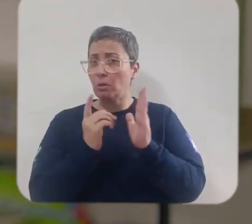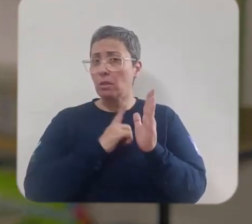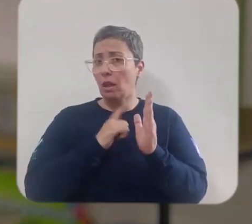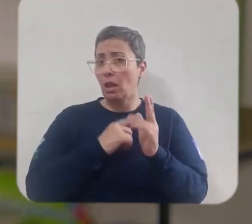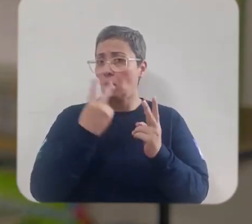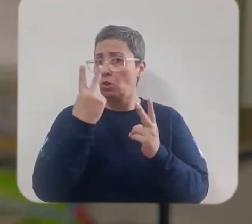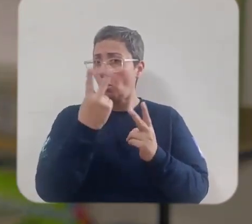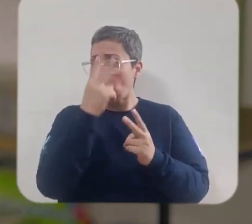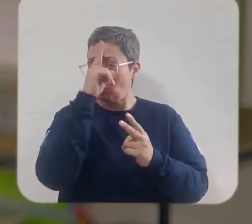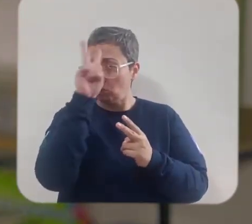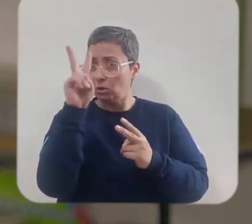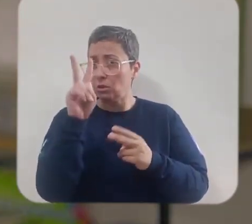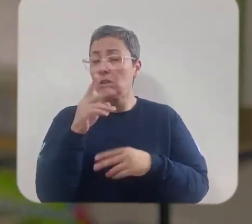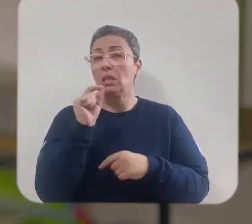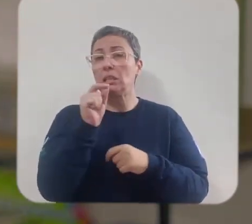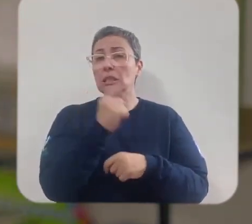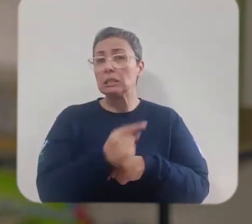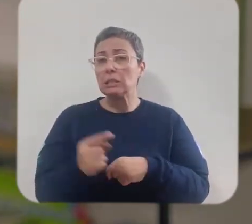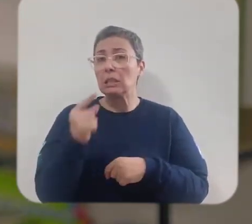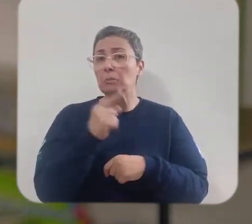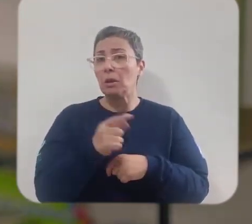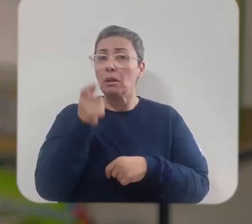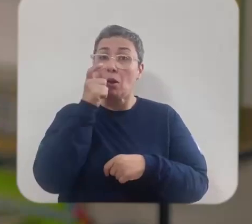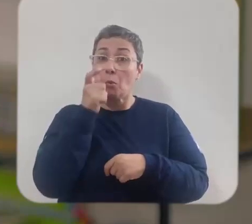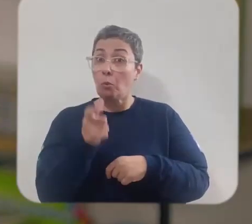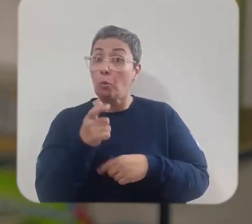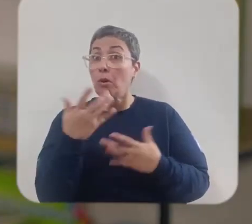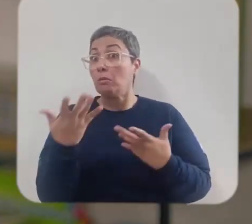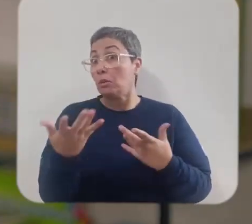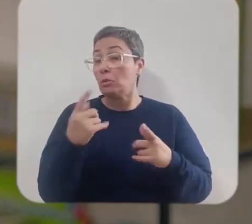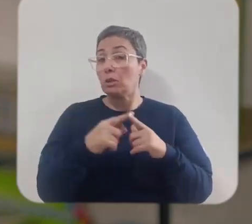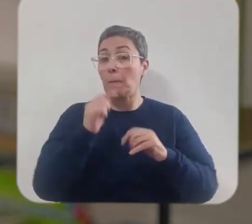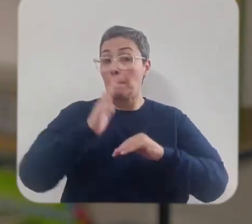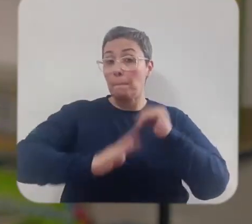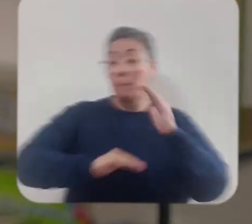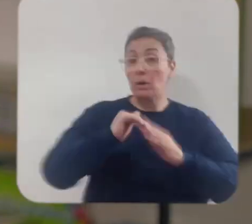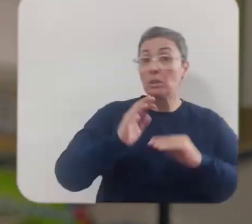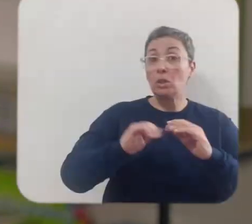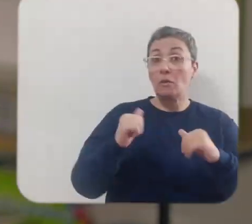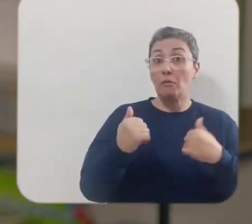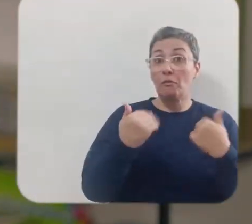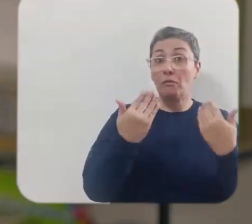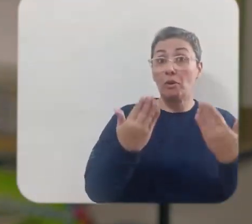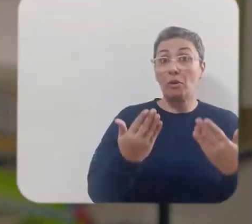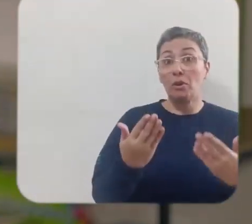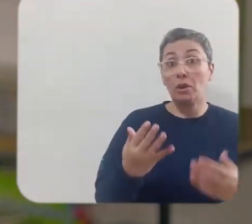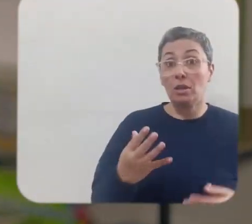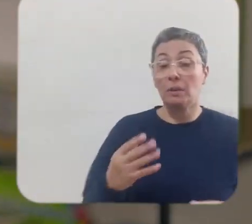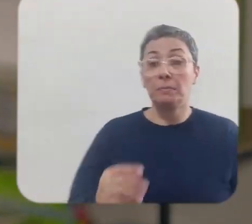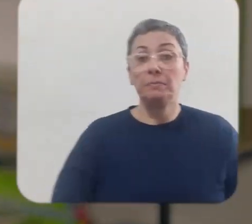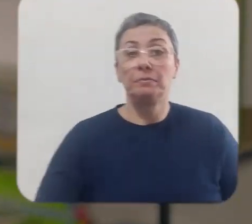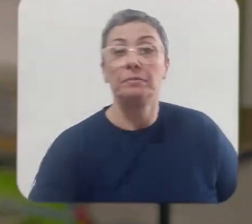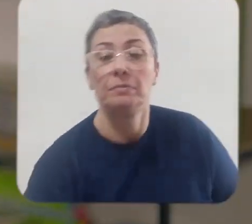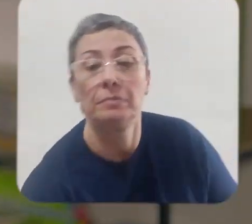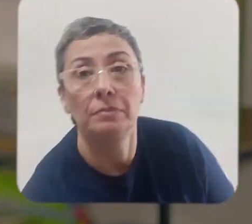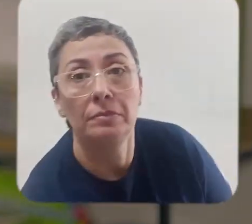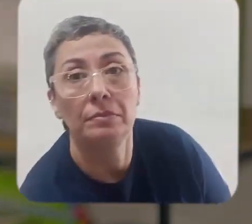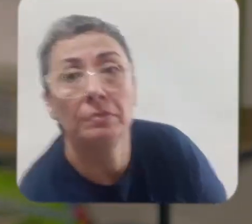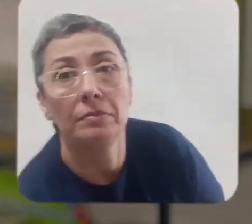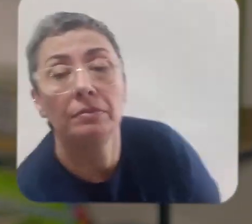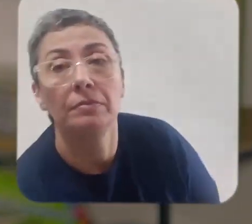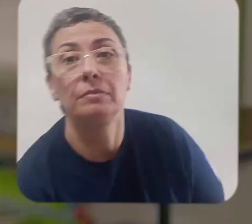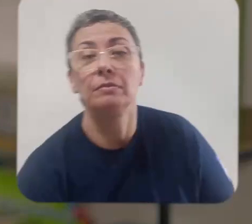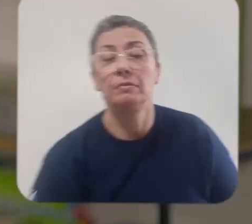poderíamos ter 2 dias na semana? Será que não seria interessante fazer atividades externas com todos os educandos